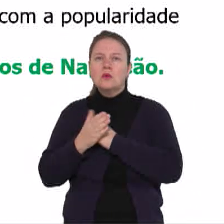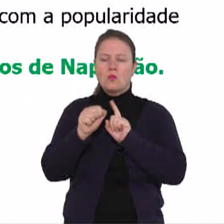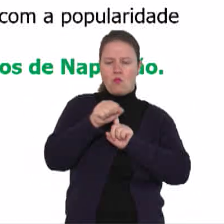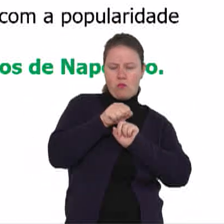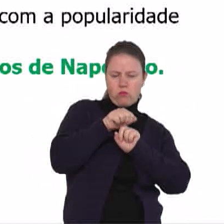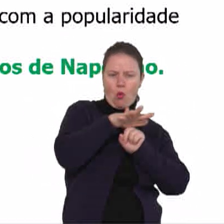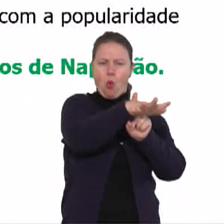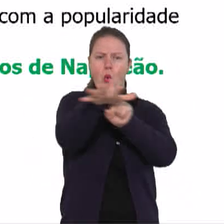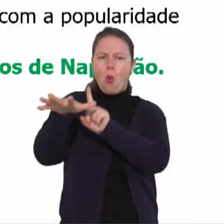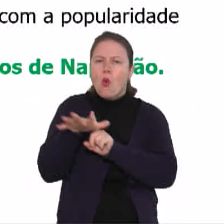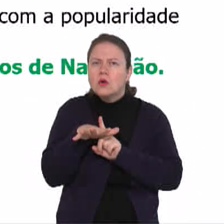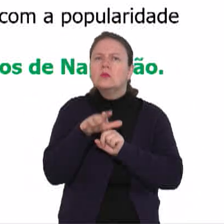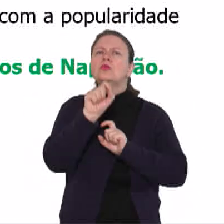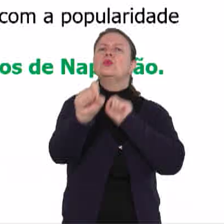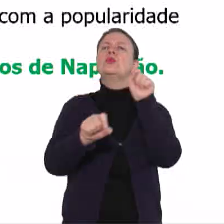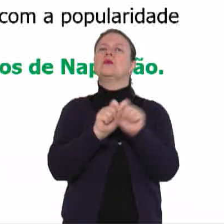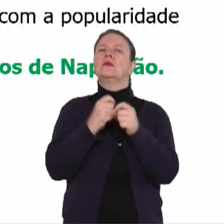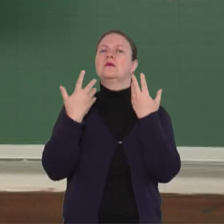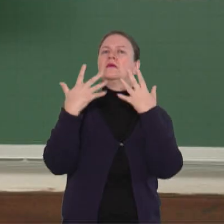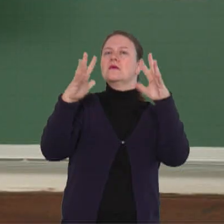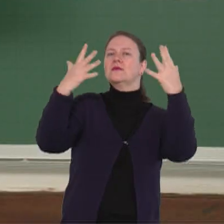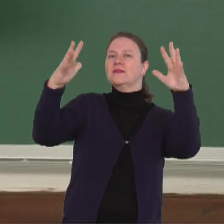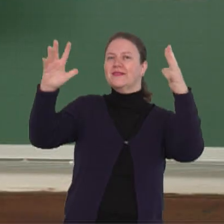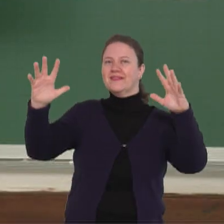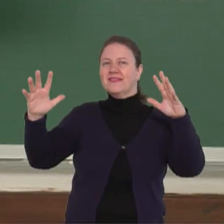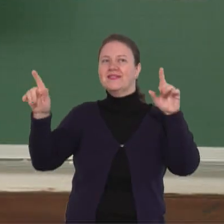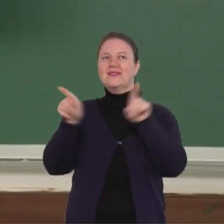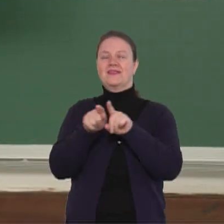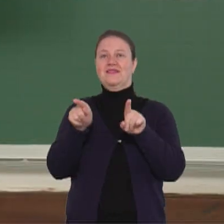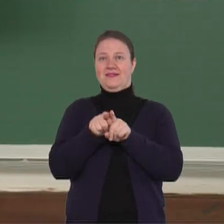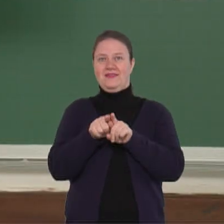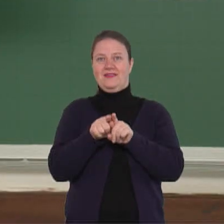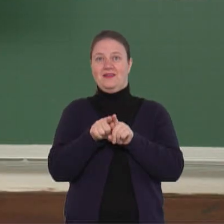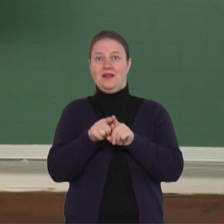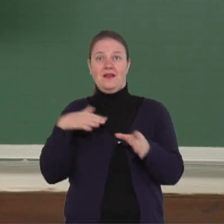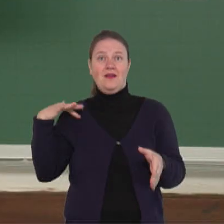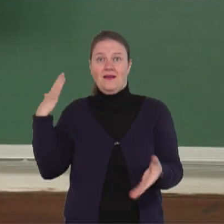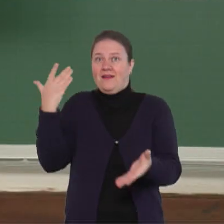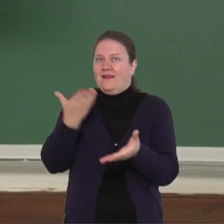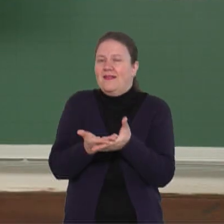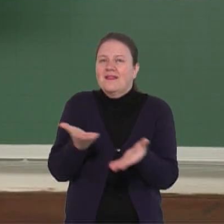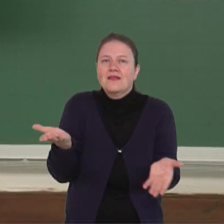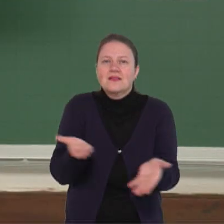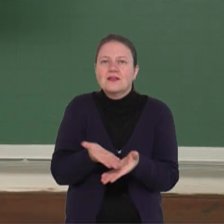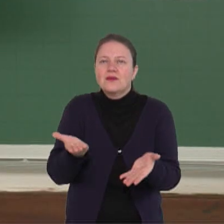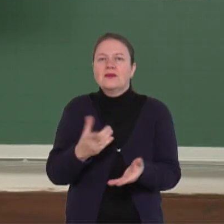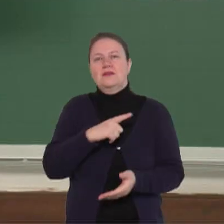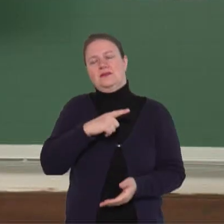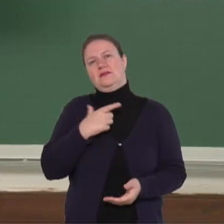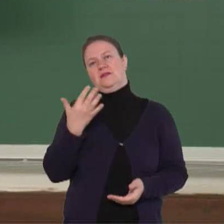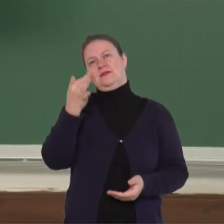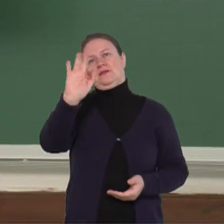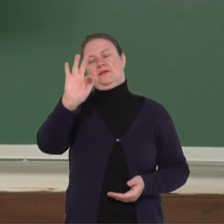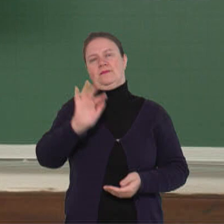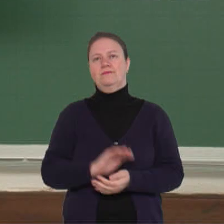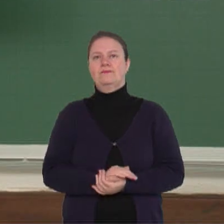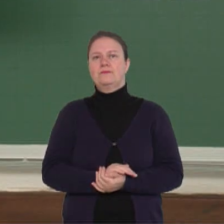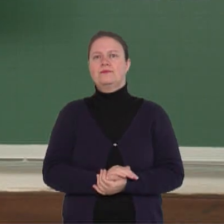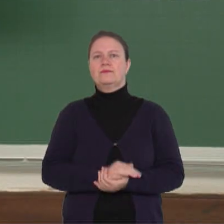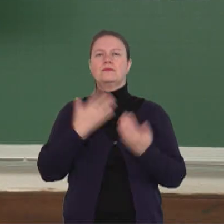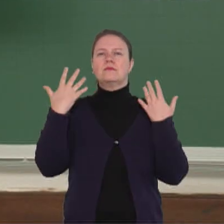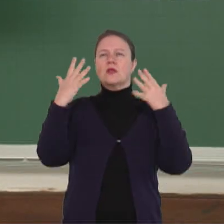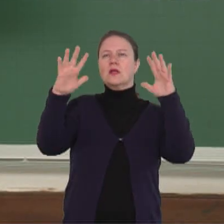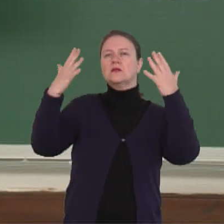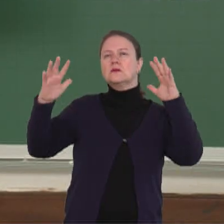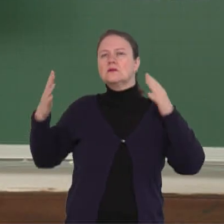Napoleão? Ao fazer propaganda exaltando os feitos de Napoleão. Né? Que até hoje tem isso dentro da França contemporânea, né? Sempre exaltando quem